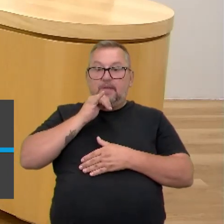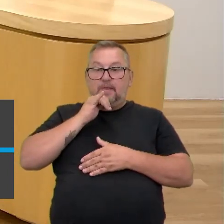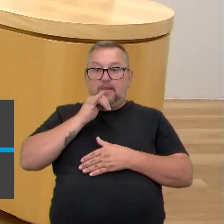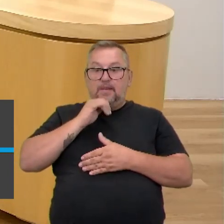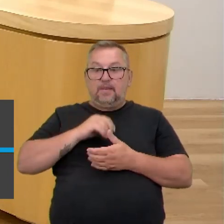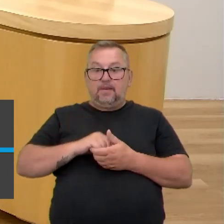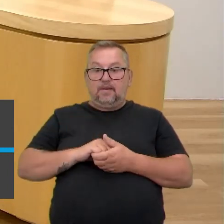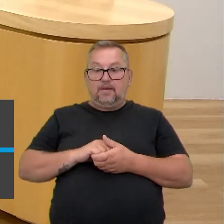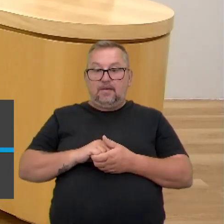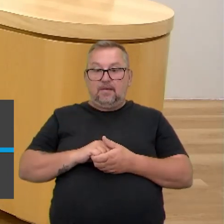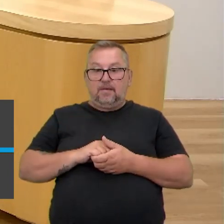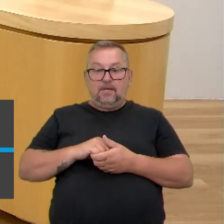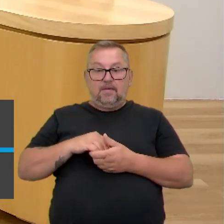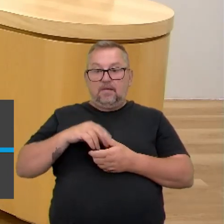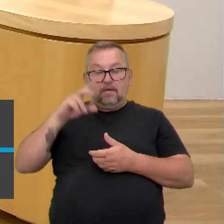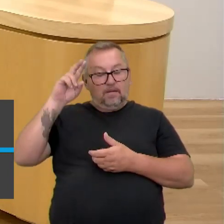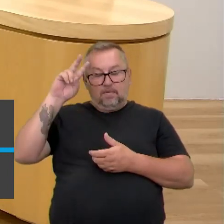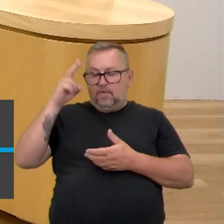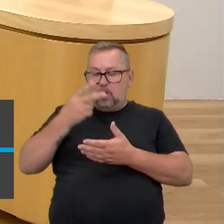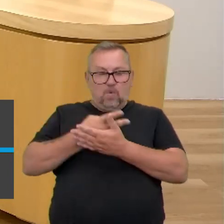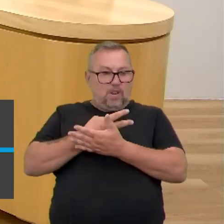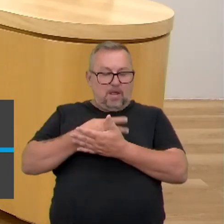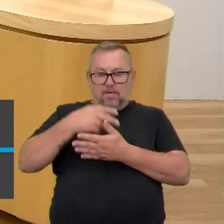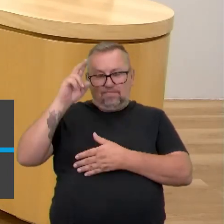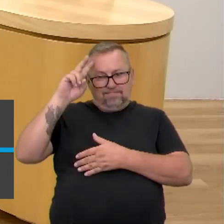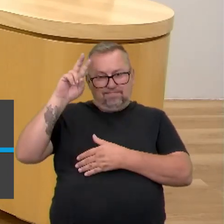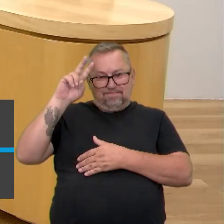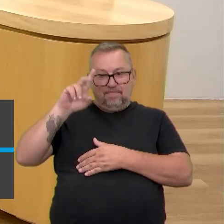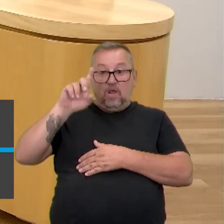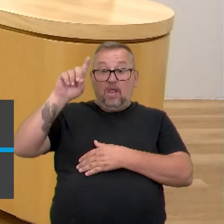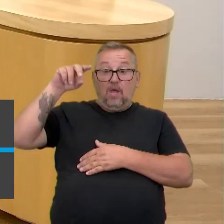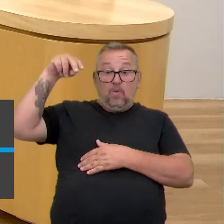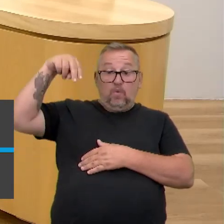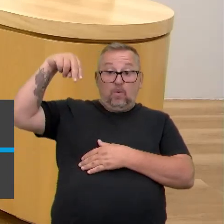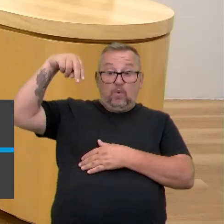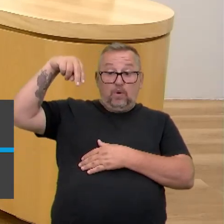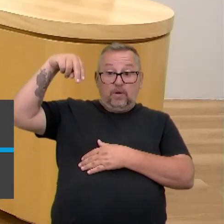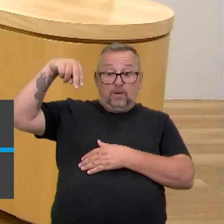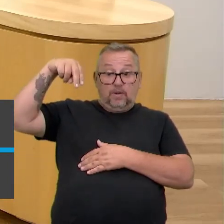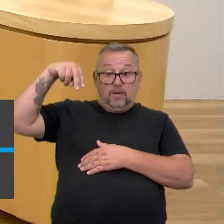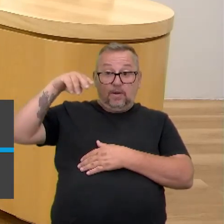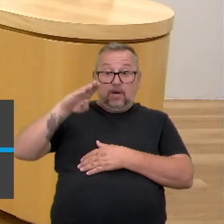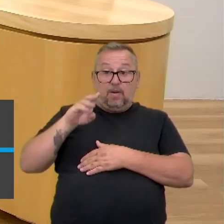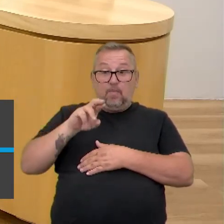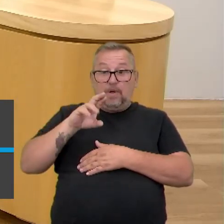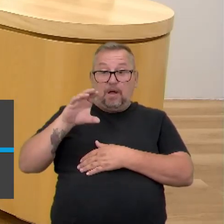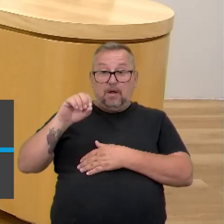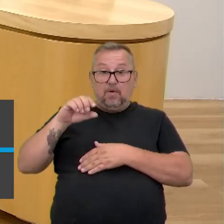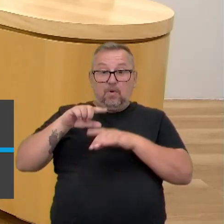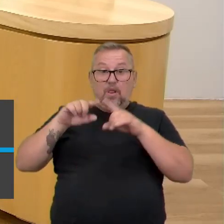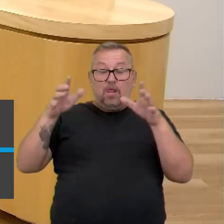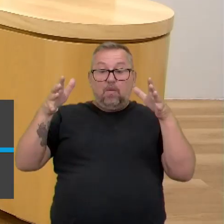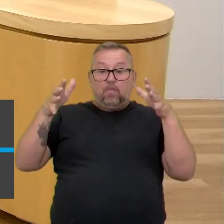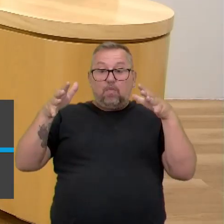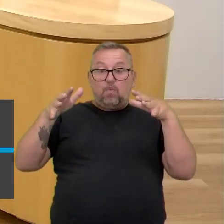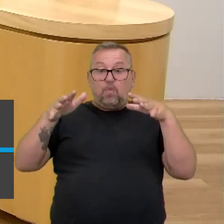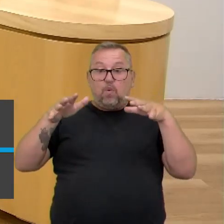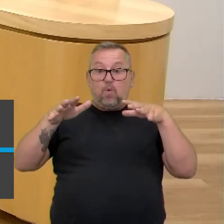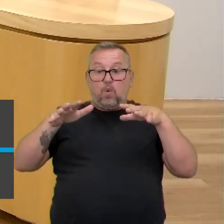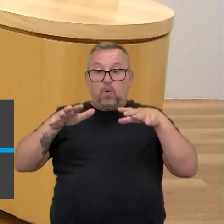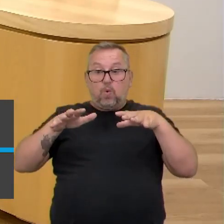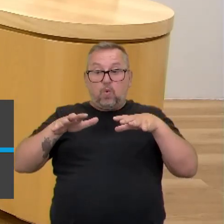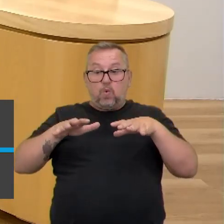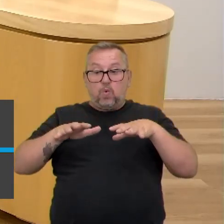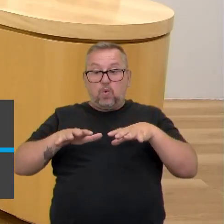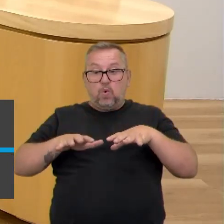agora é realmente uma falha minha, não lembro. Tem uma cidade do Nordeste em que um bairro está cedendo. O bairro inteiro